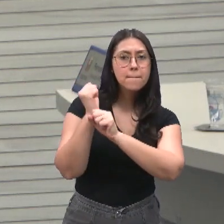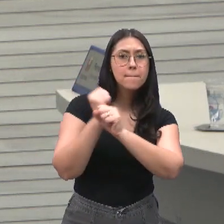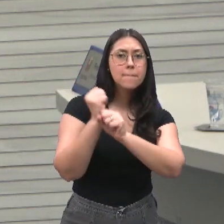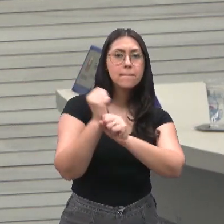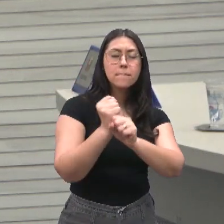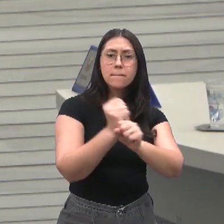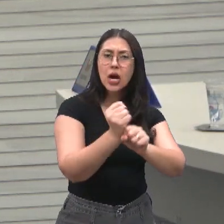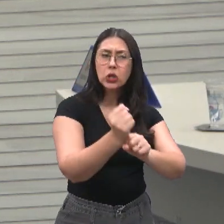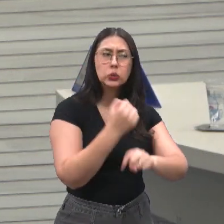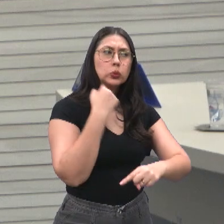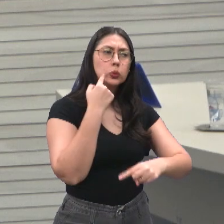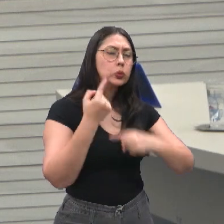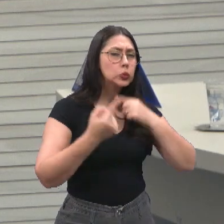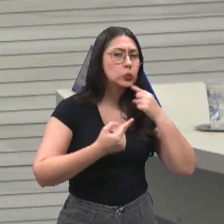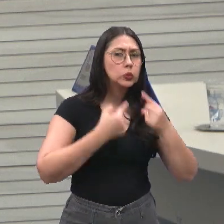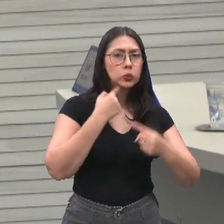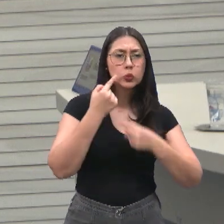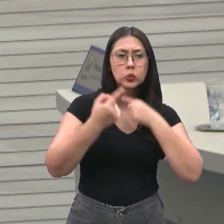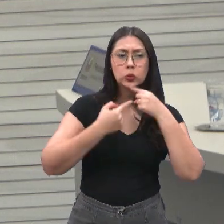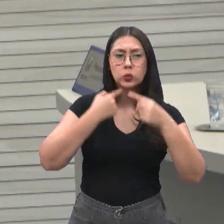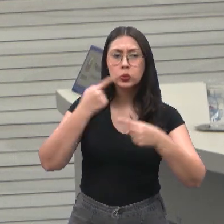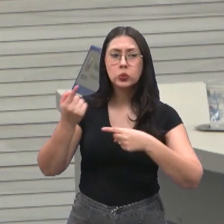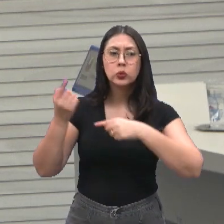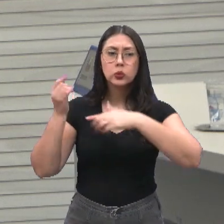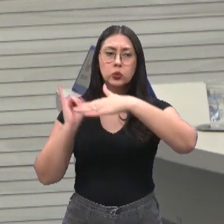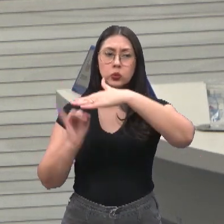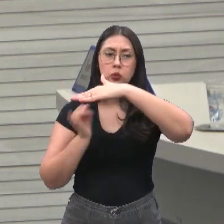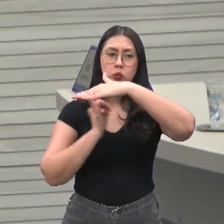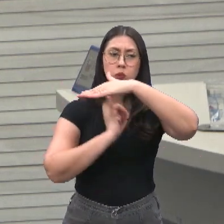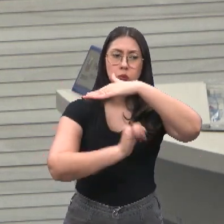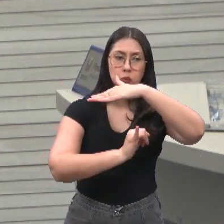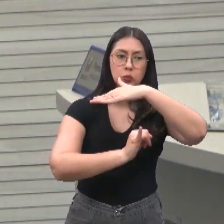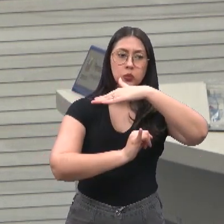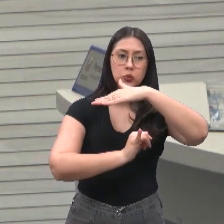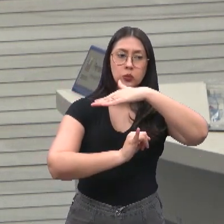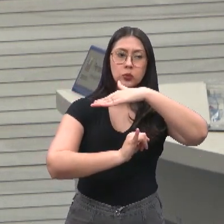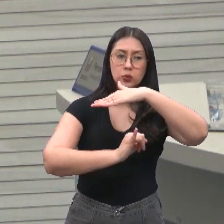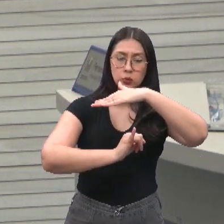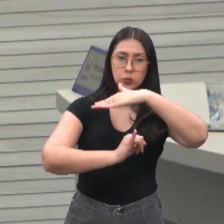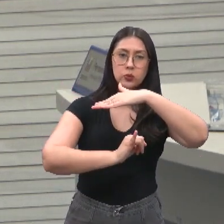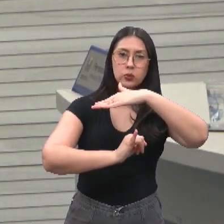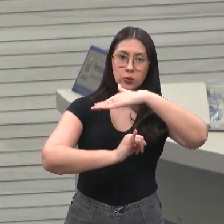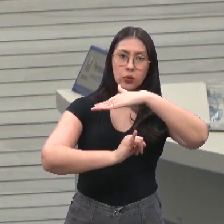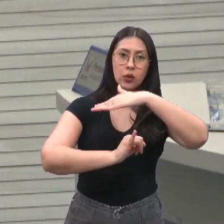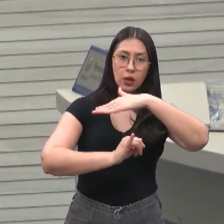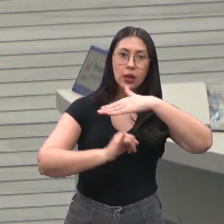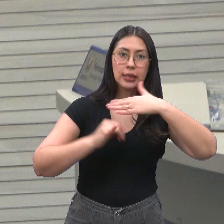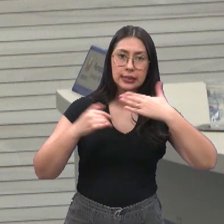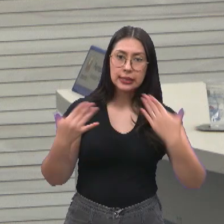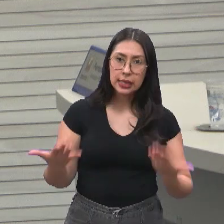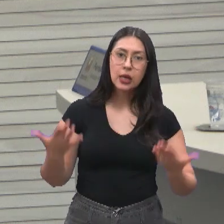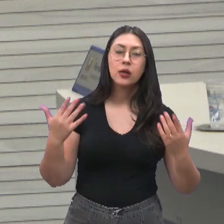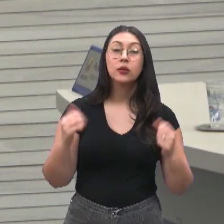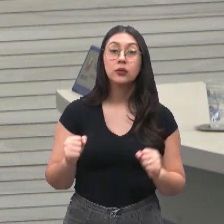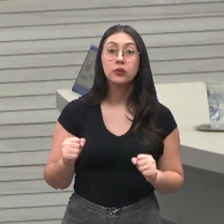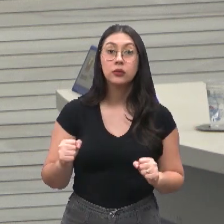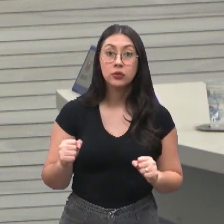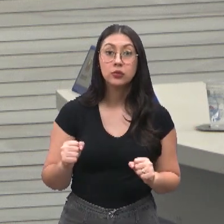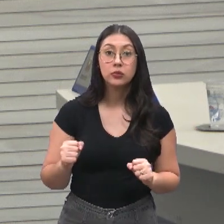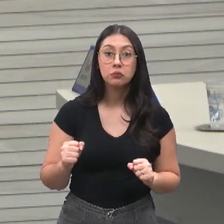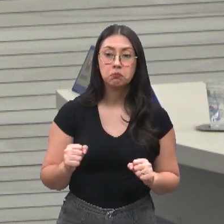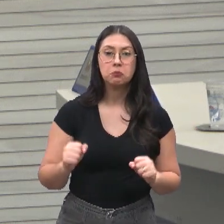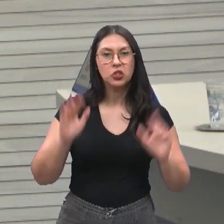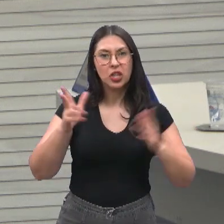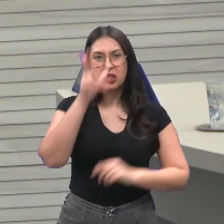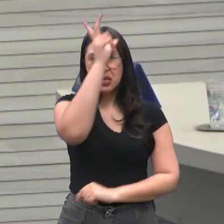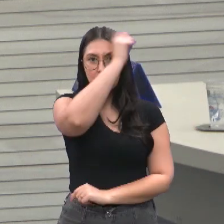algumas dúvidas sobre o Instituto, a Previdência, né, a divisão do pagamento pelos diversos prefeitos, e a